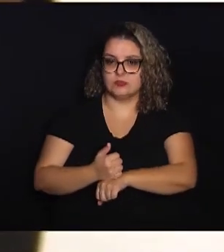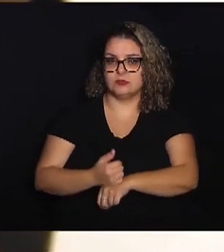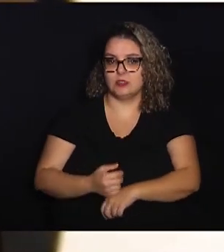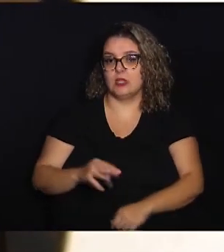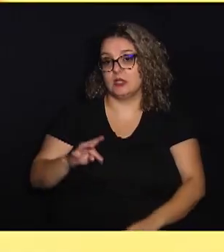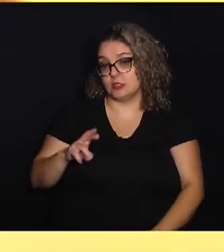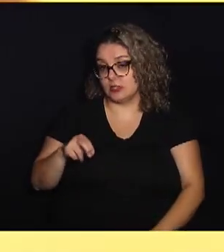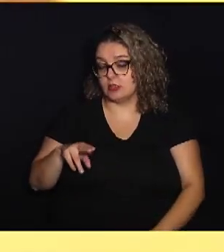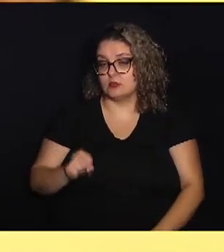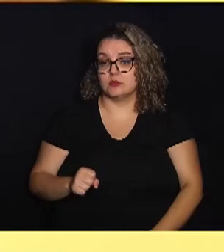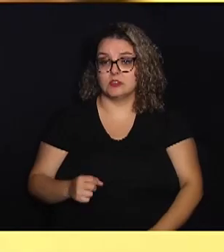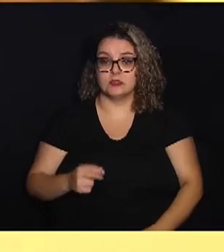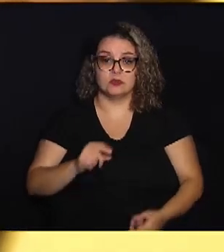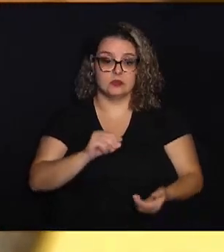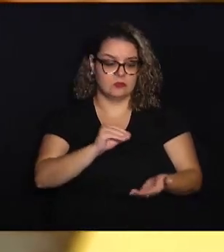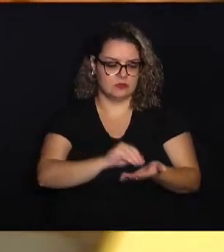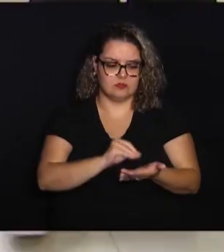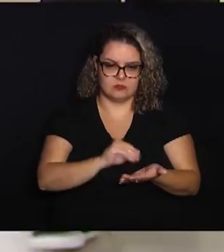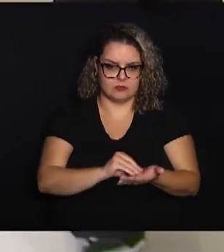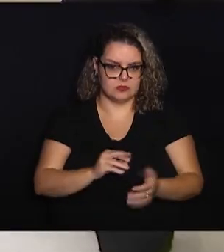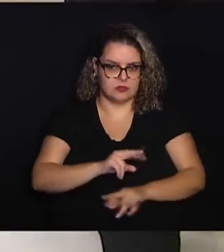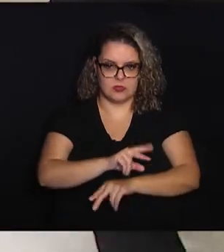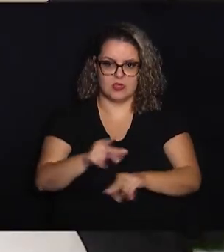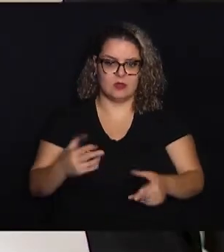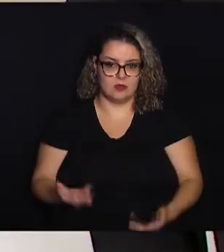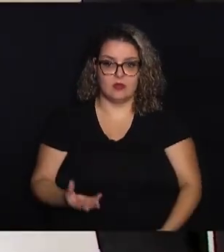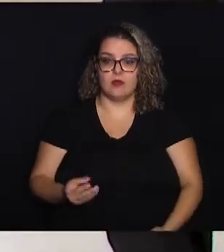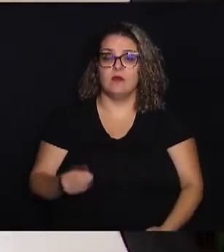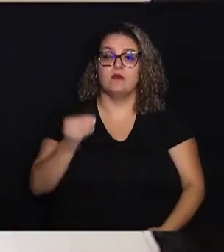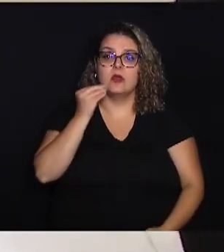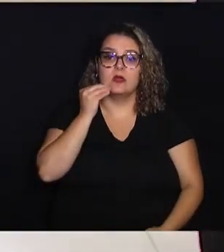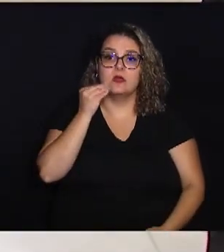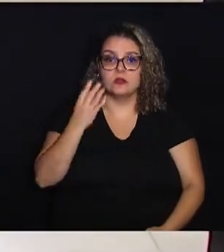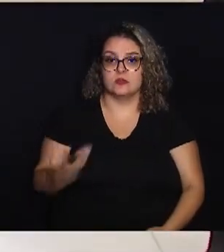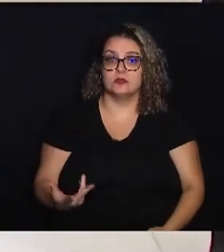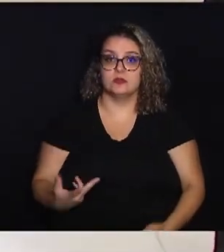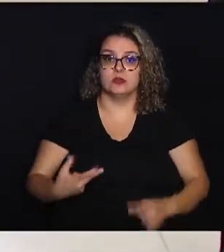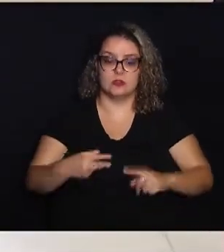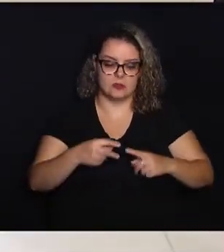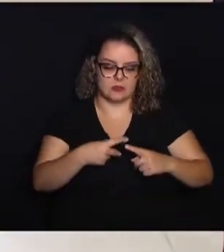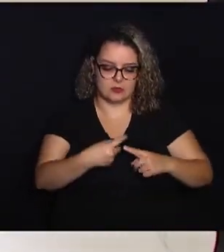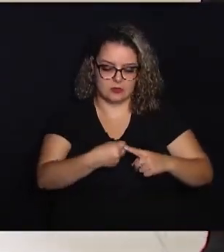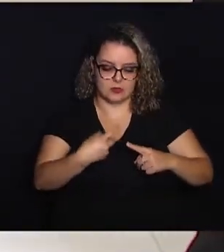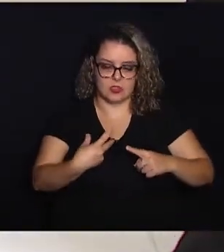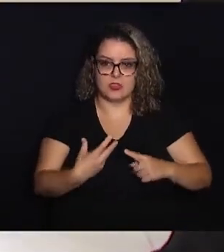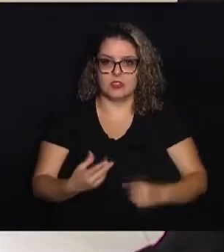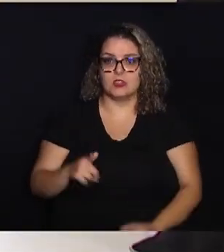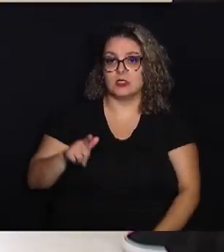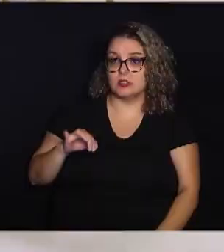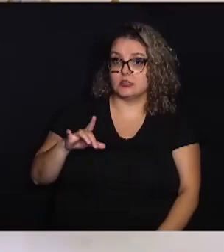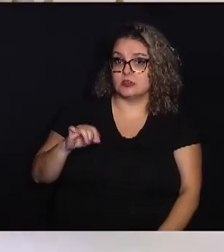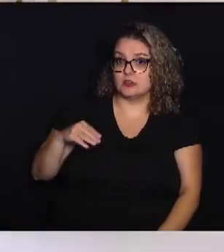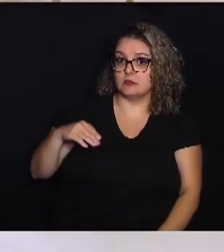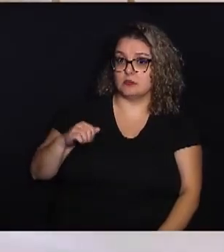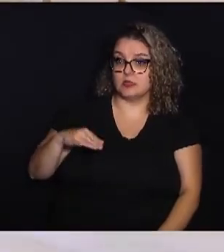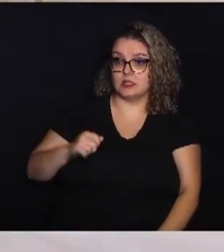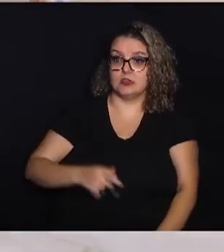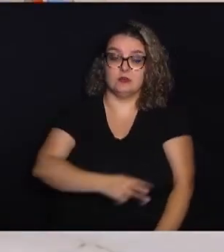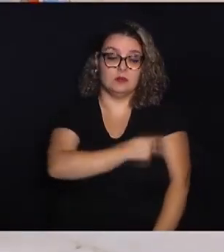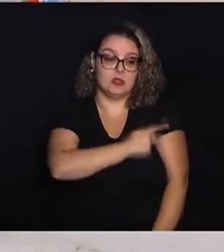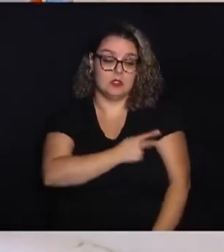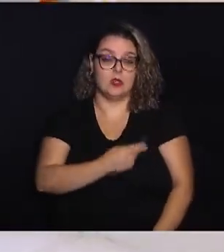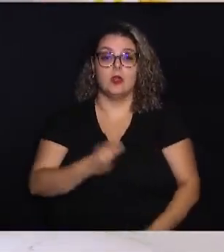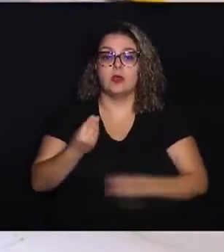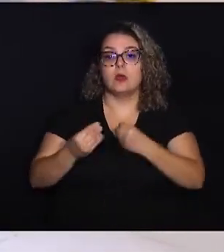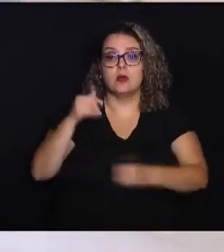pressão arterial, teste de glicemia e orientações sobre como os pedestres podem evitar acidentes, incluindo a